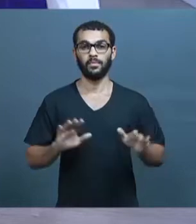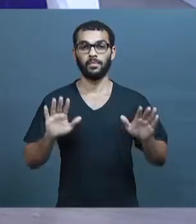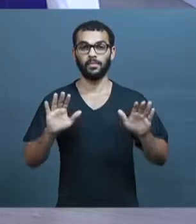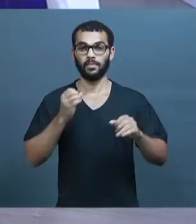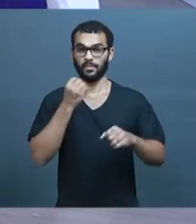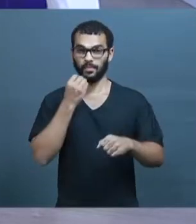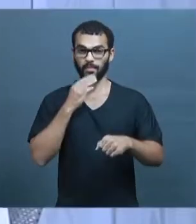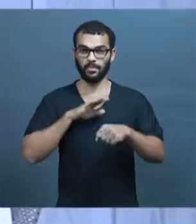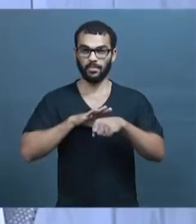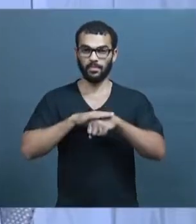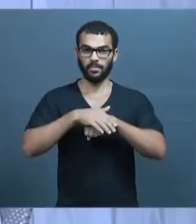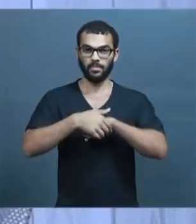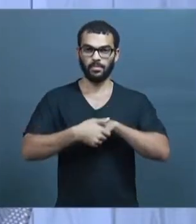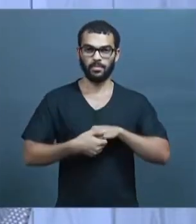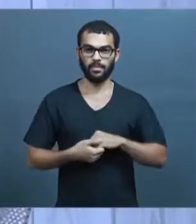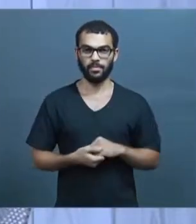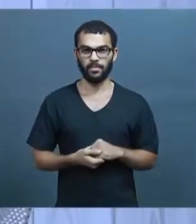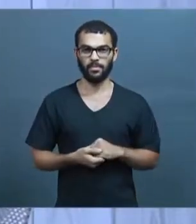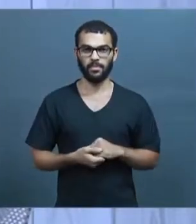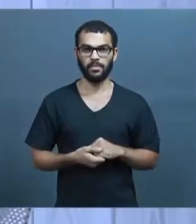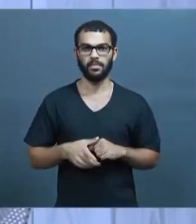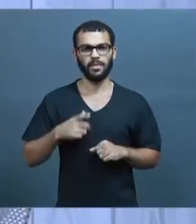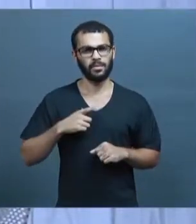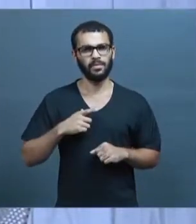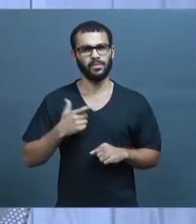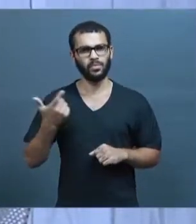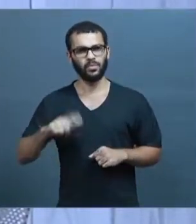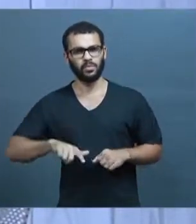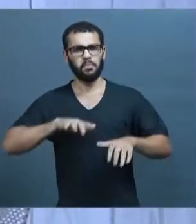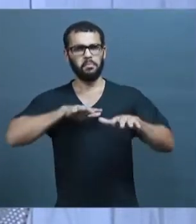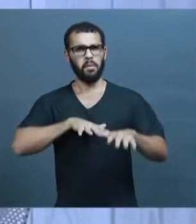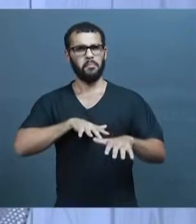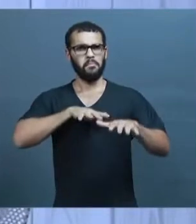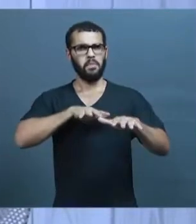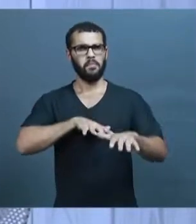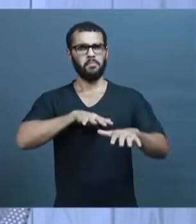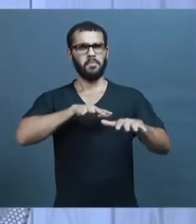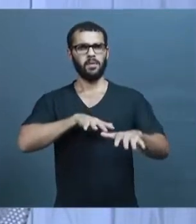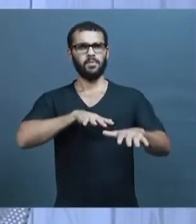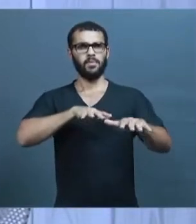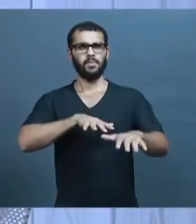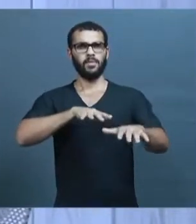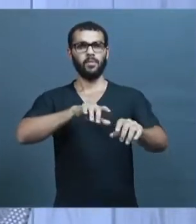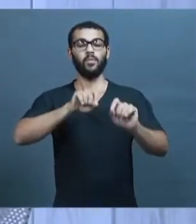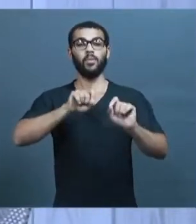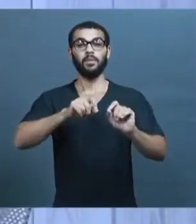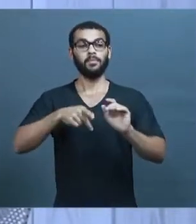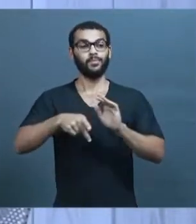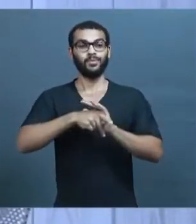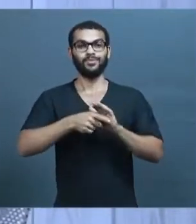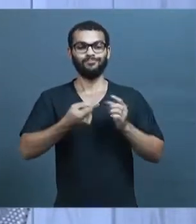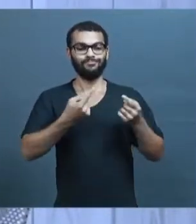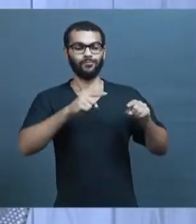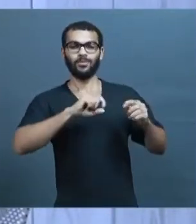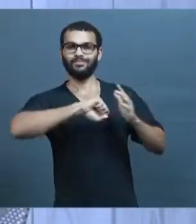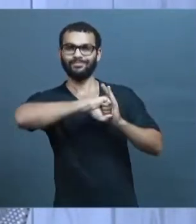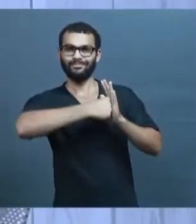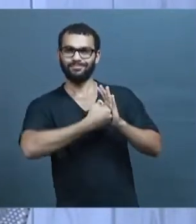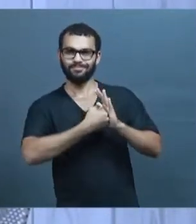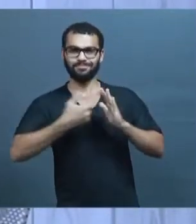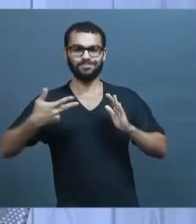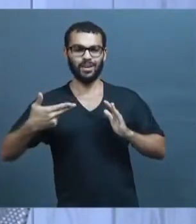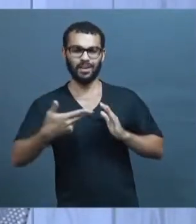Olá, boa noite. Novo protesto contra verbas de universidades brasileiras reuniu centenas de pessoas no centro